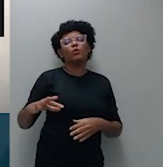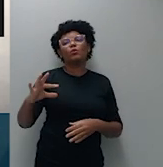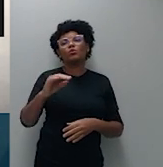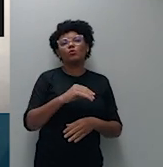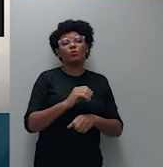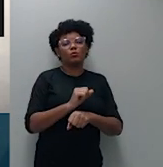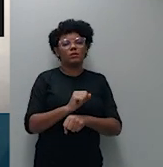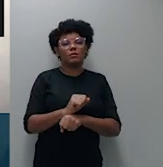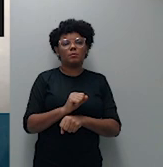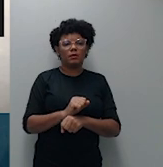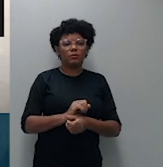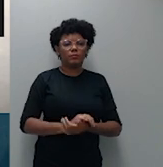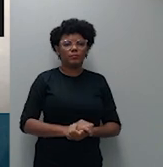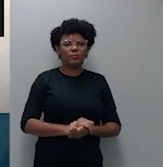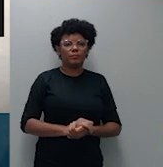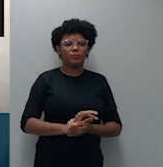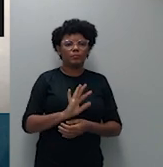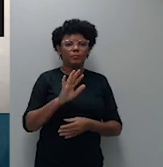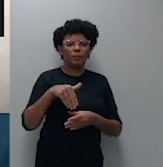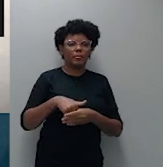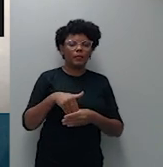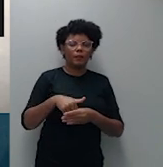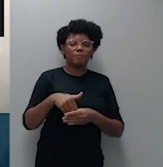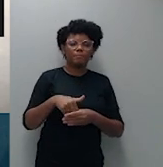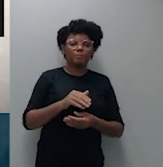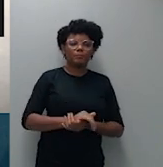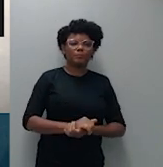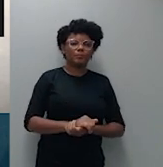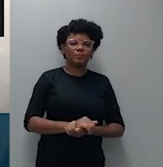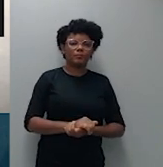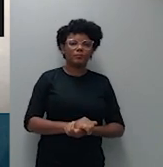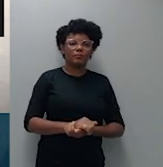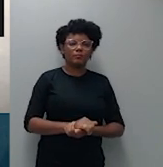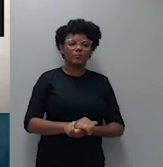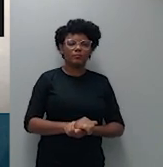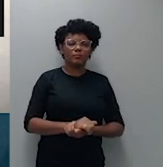aguardando o tema é o